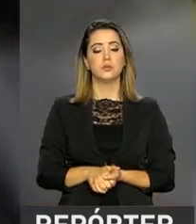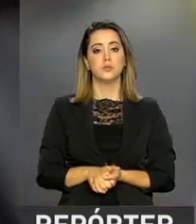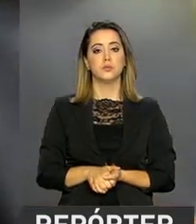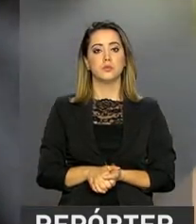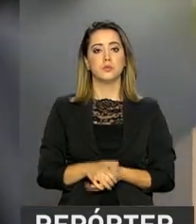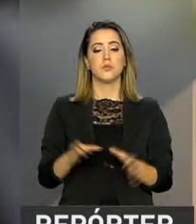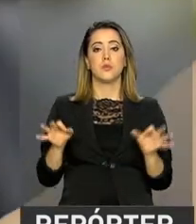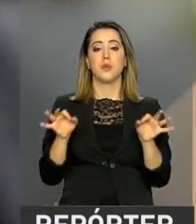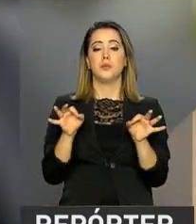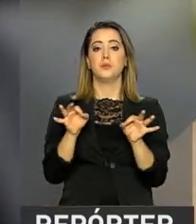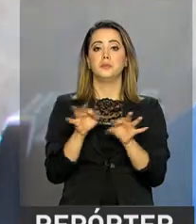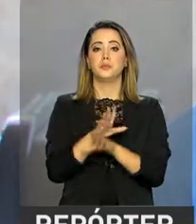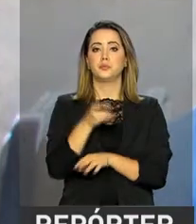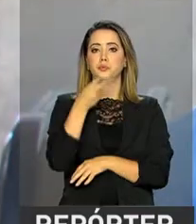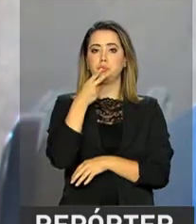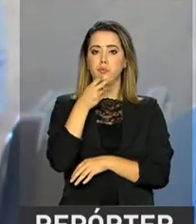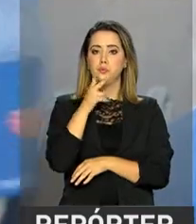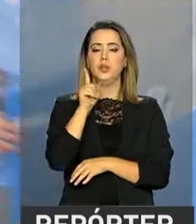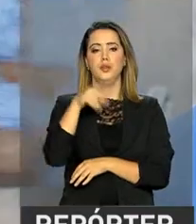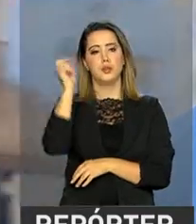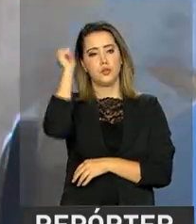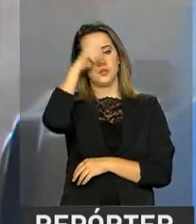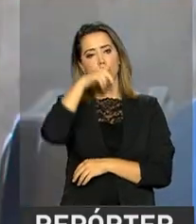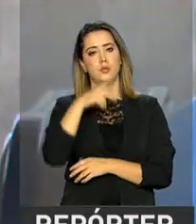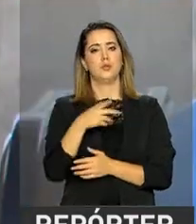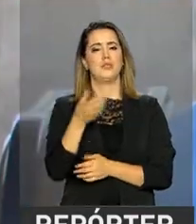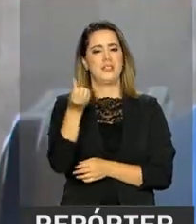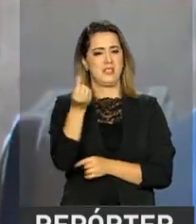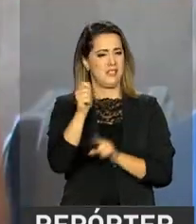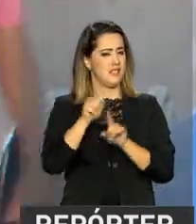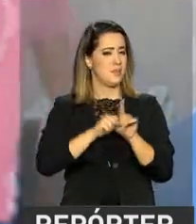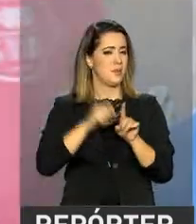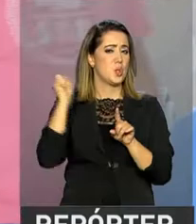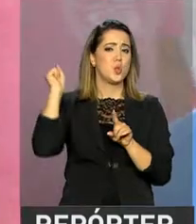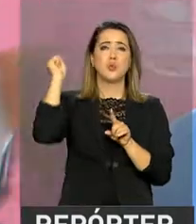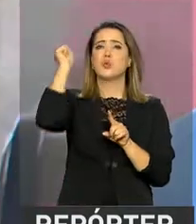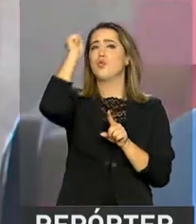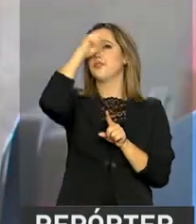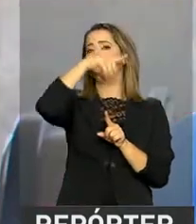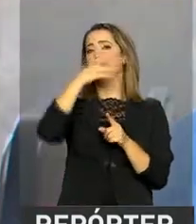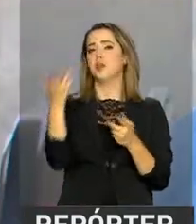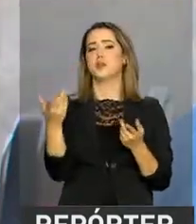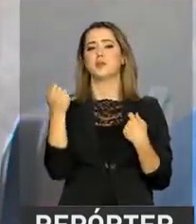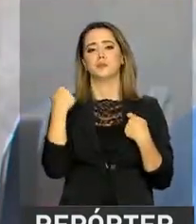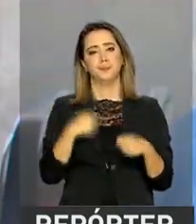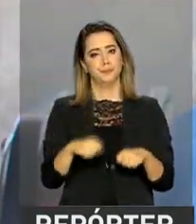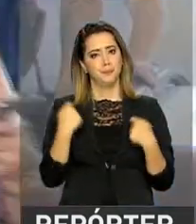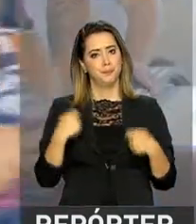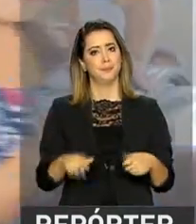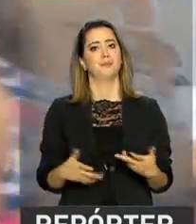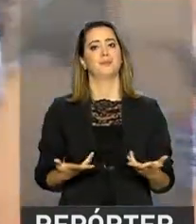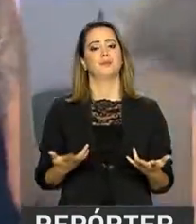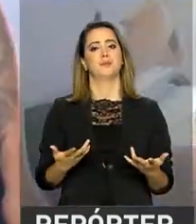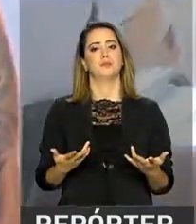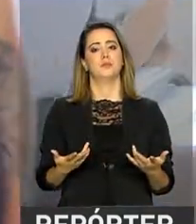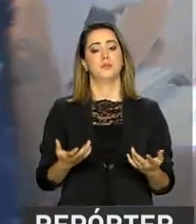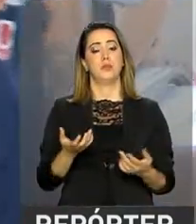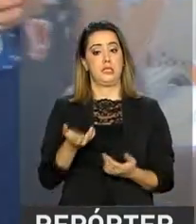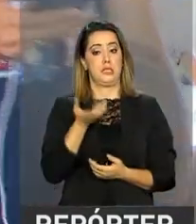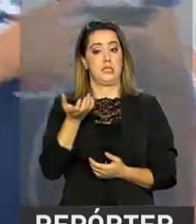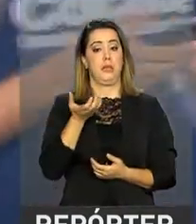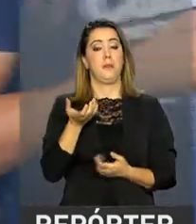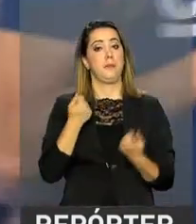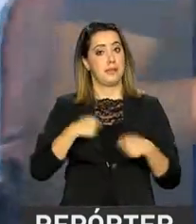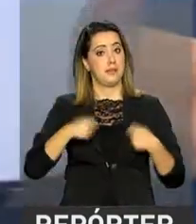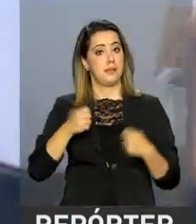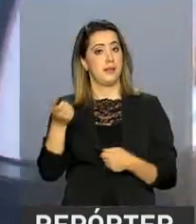Parar de fumar não é fácil. Os primeiros 6 meses é difícil, né? O vício sempre puxa a gente. Você tem que querer, tem que se